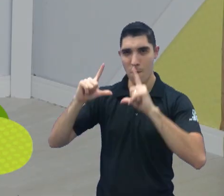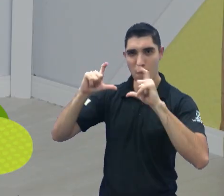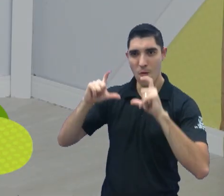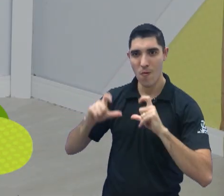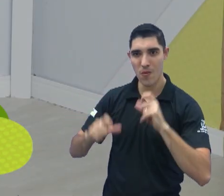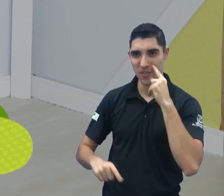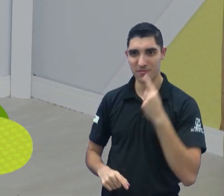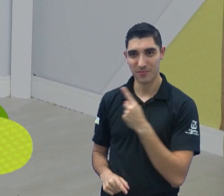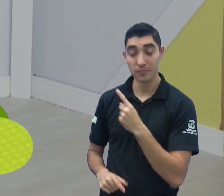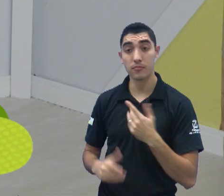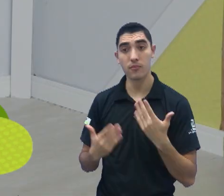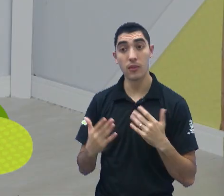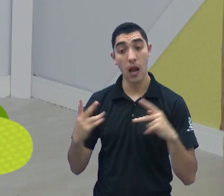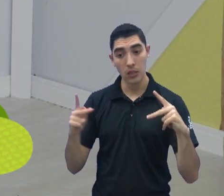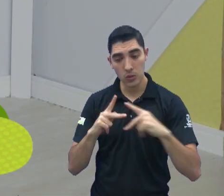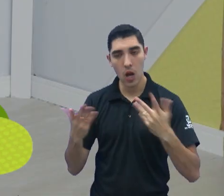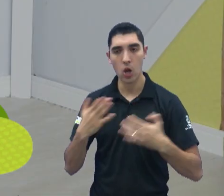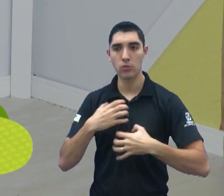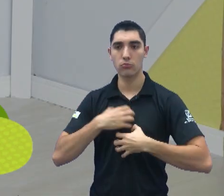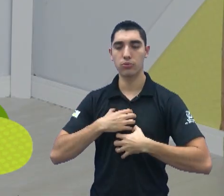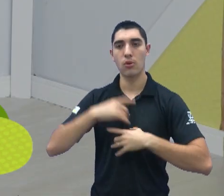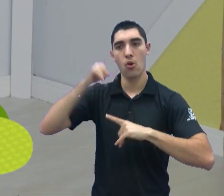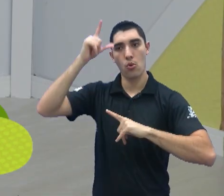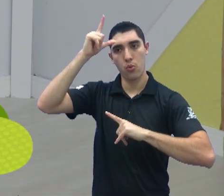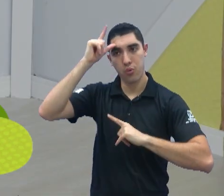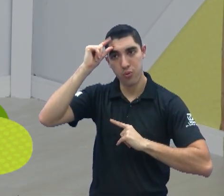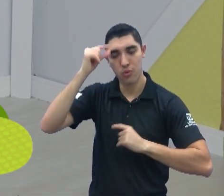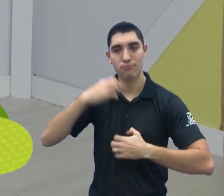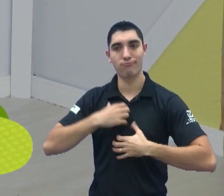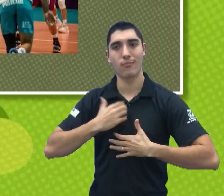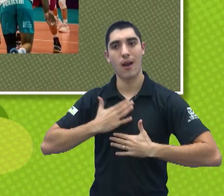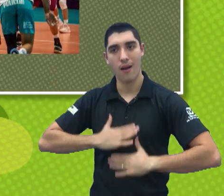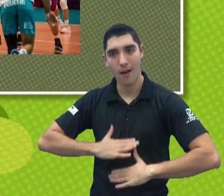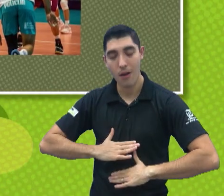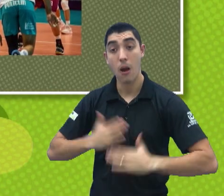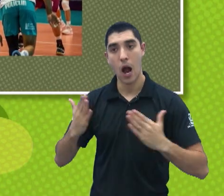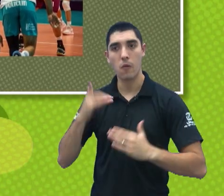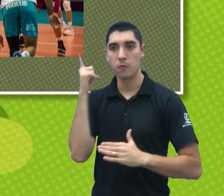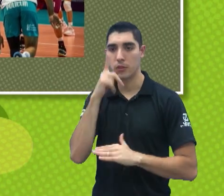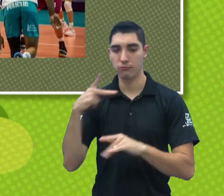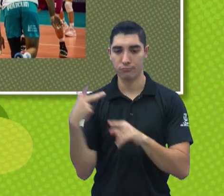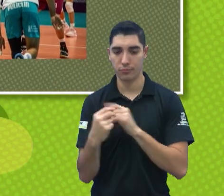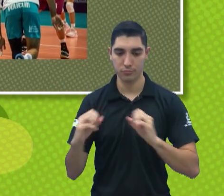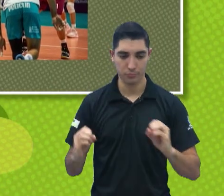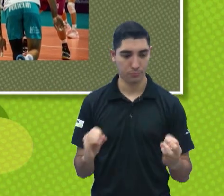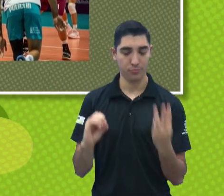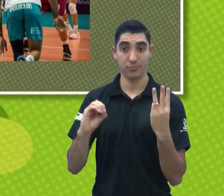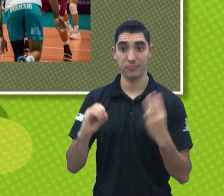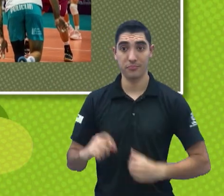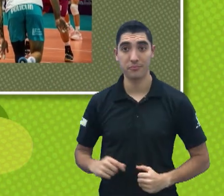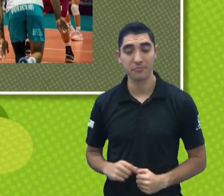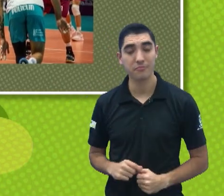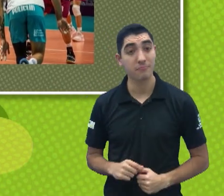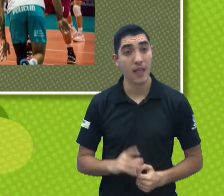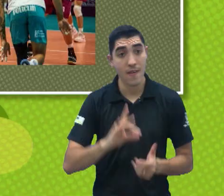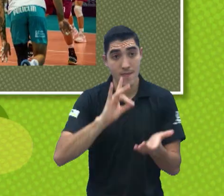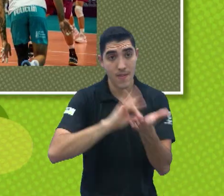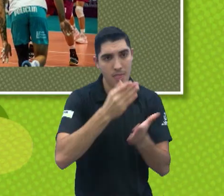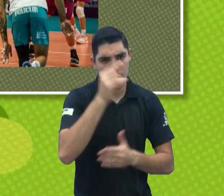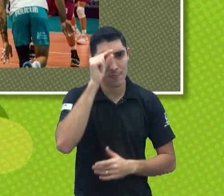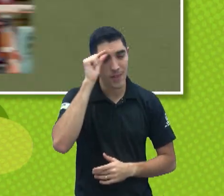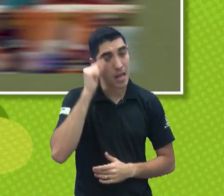peso agora essa equipe do São José e acabou vencendo 3-0. Não tenho dúvidas, Vieira. Acho que o São José ele